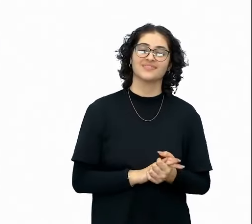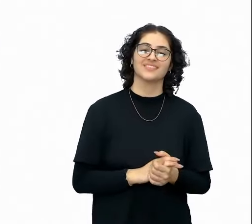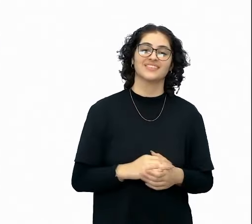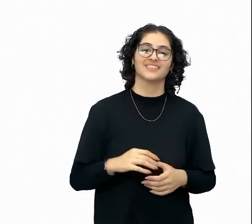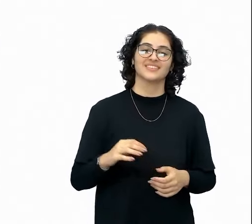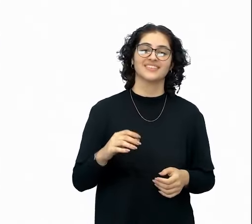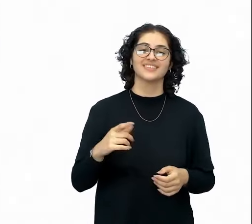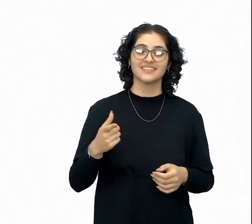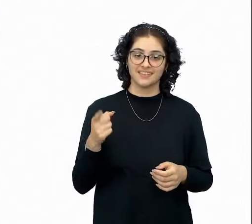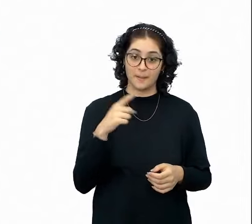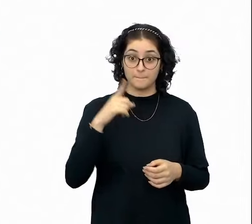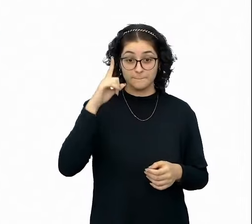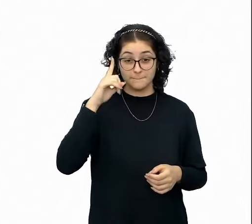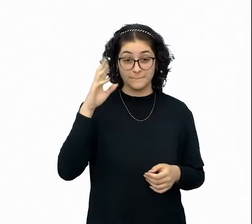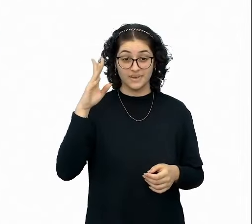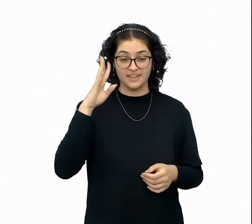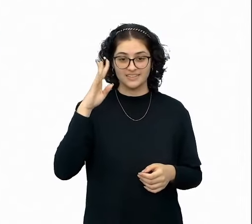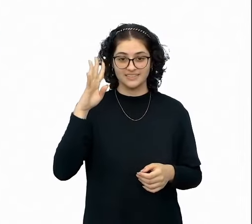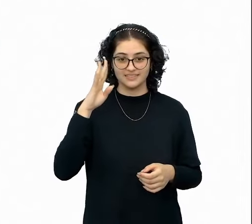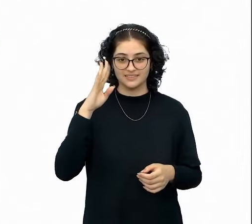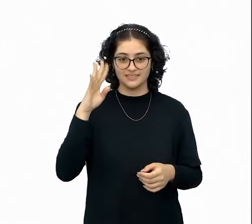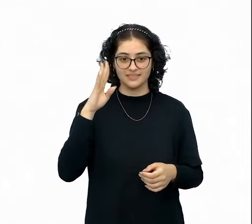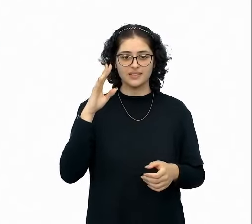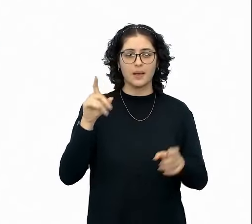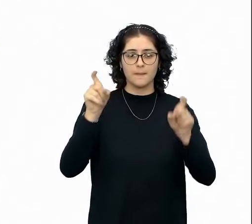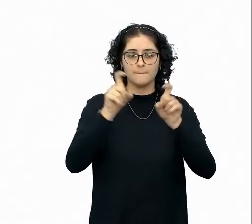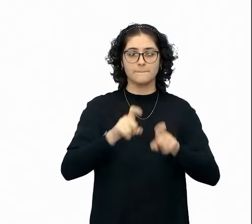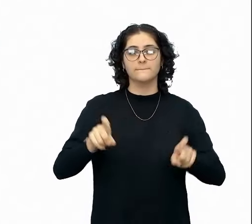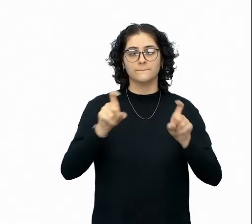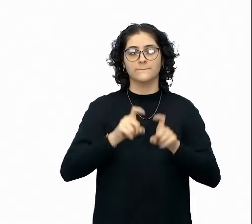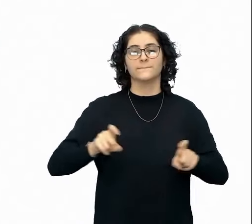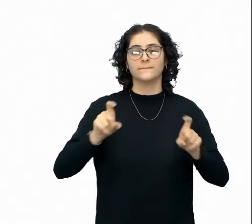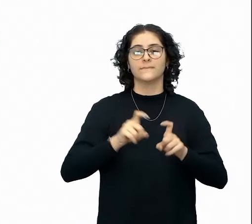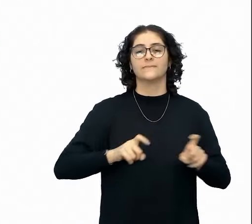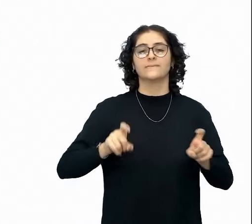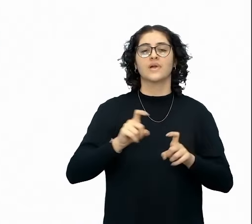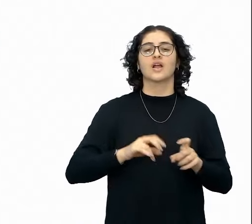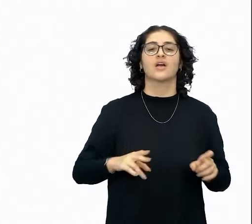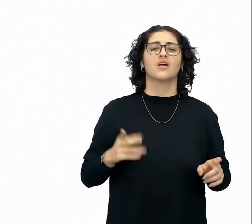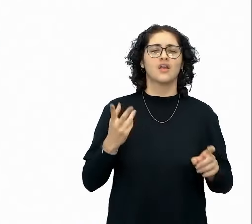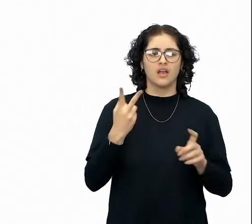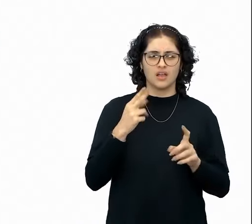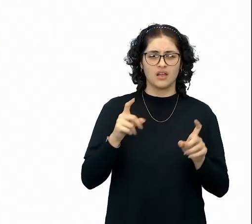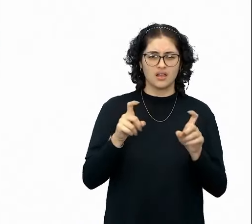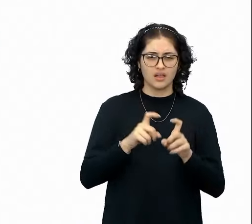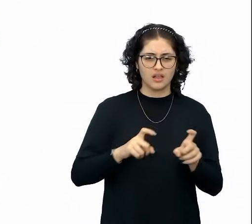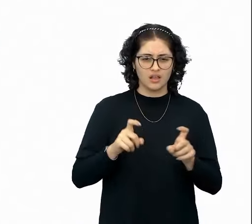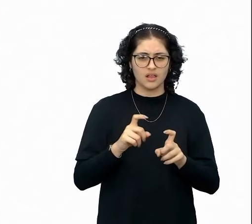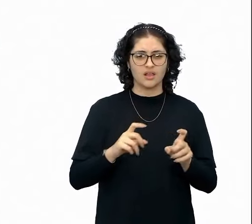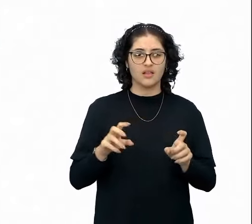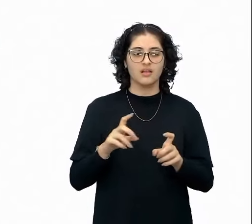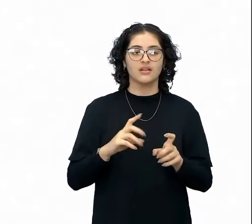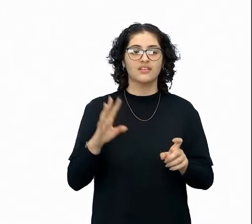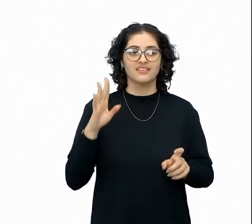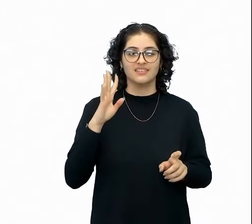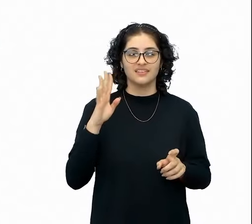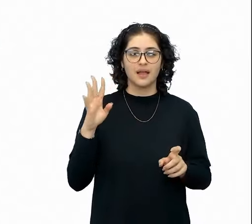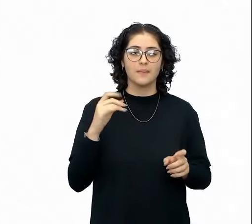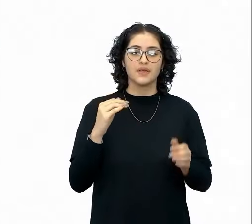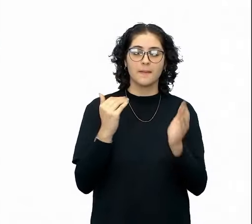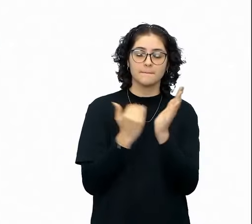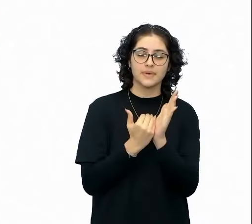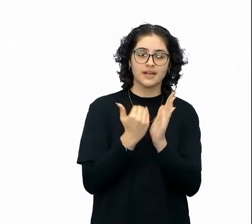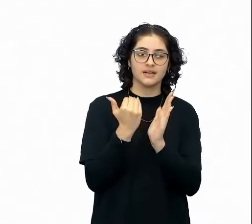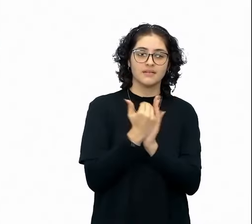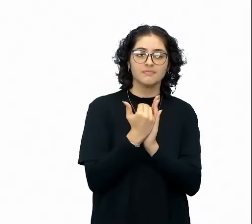pensamento computacional, a gente sempre fala, pensamento computacional, eu lembro de computador, são passos, né, que eu tenho que